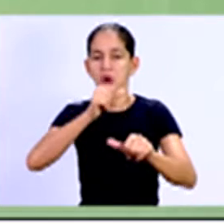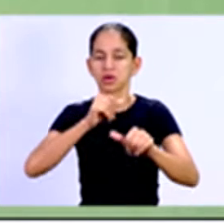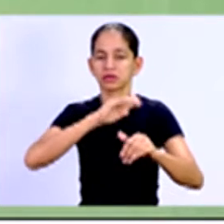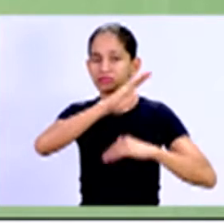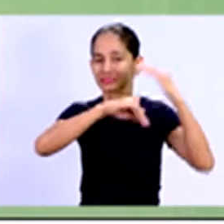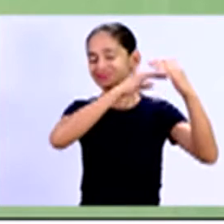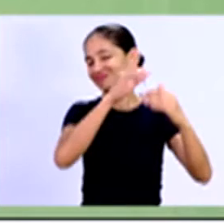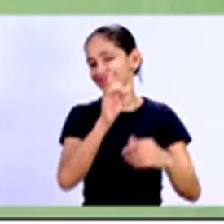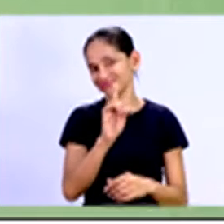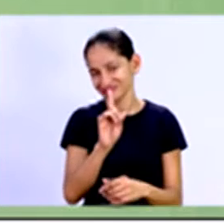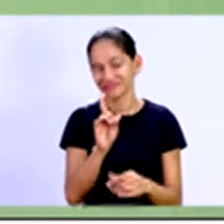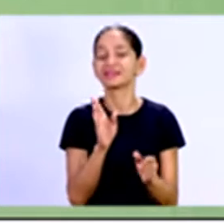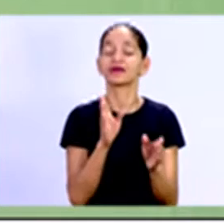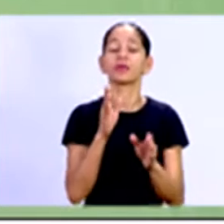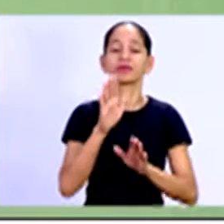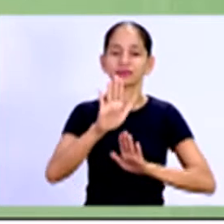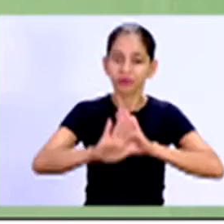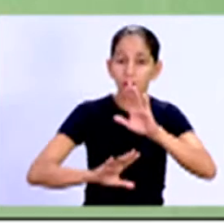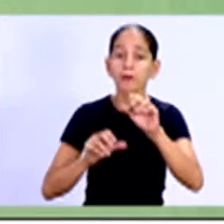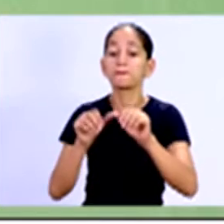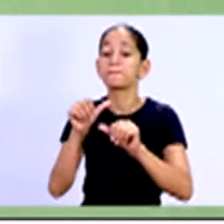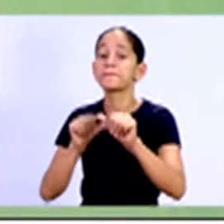progresso, que houve uma melhoria, né?